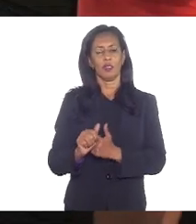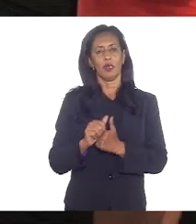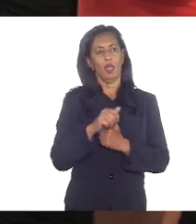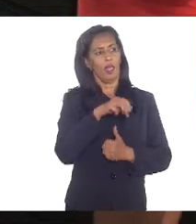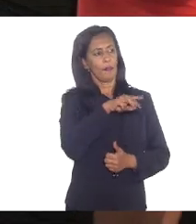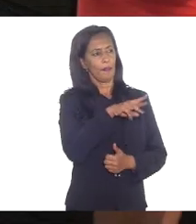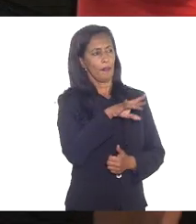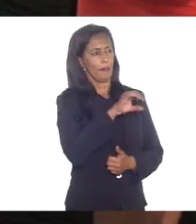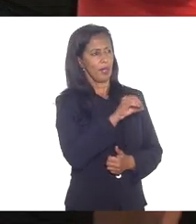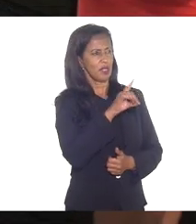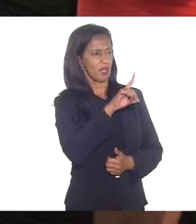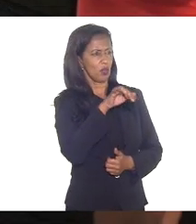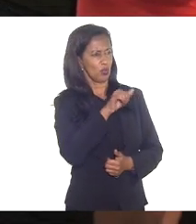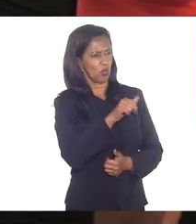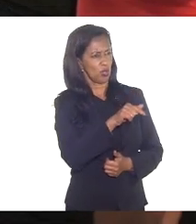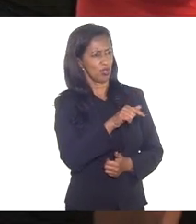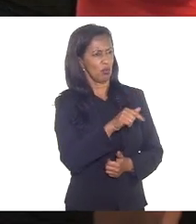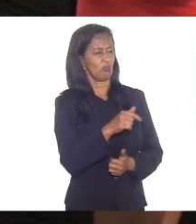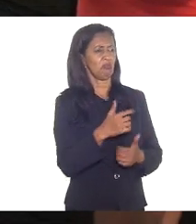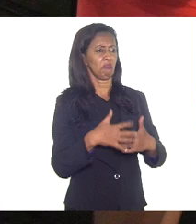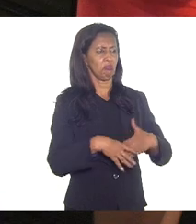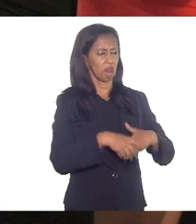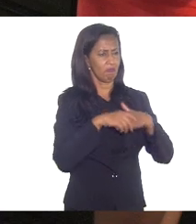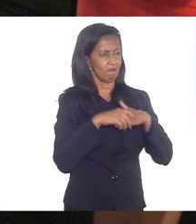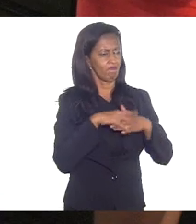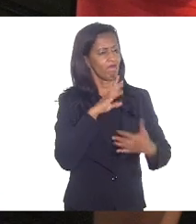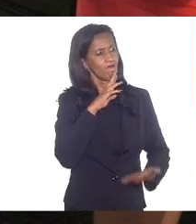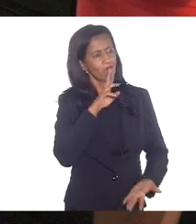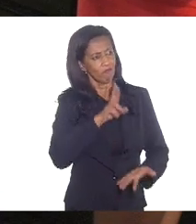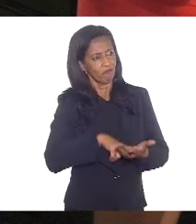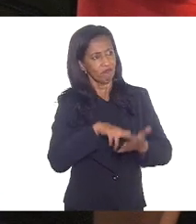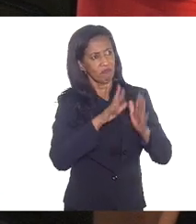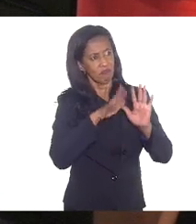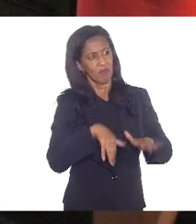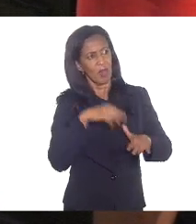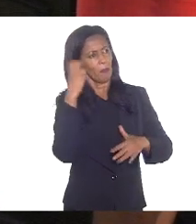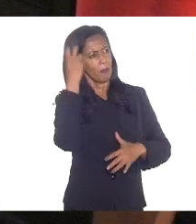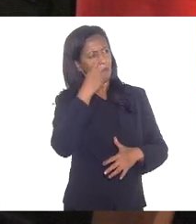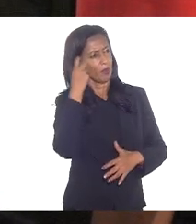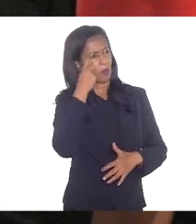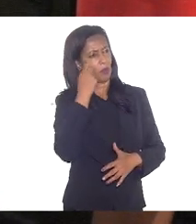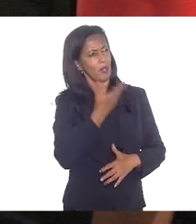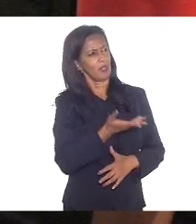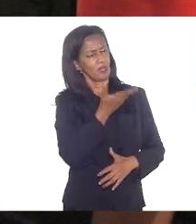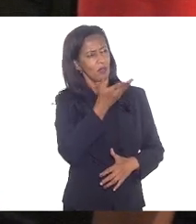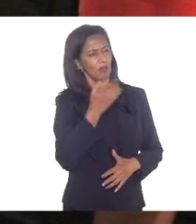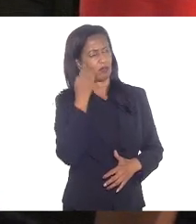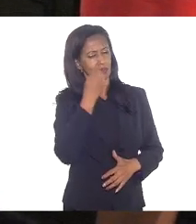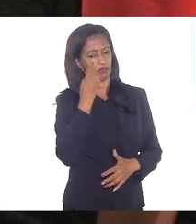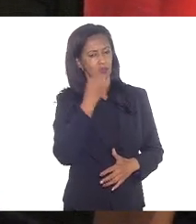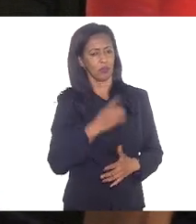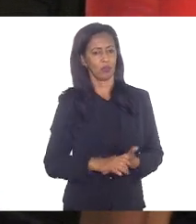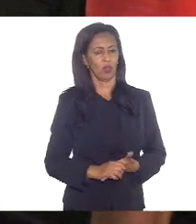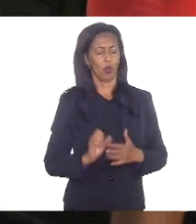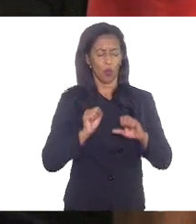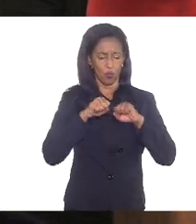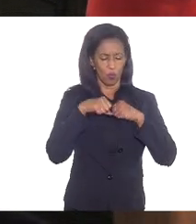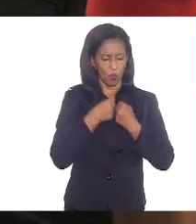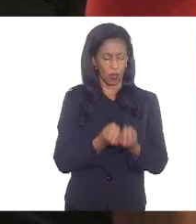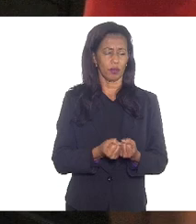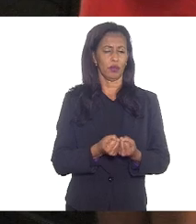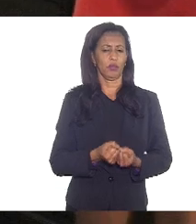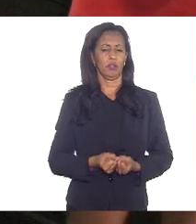Dino, cumprimentando o autor pela iniciativa, reconhecendo a preocupação do deputado Marcelo Dino com o